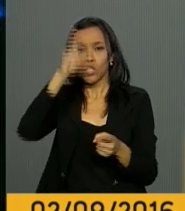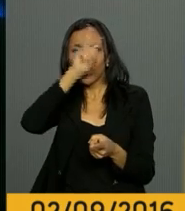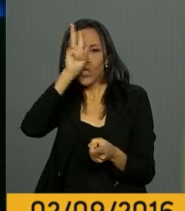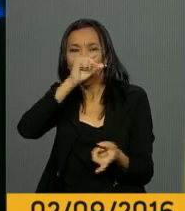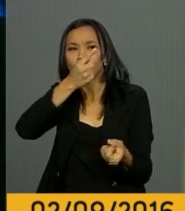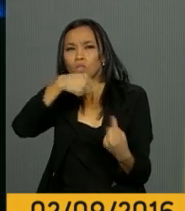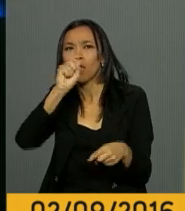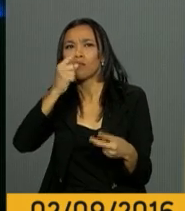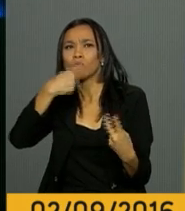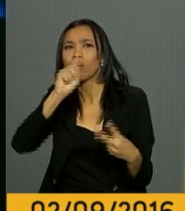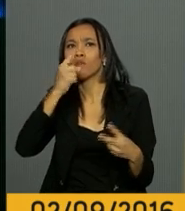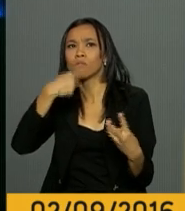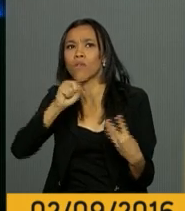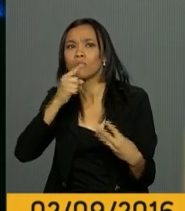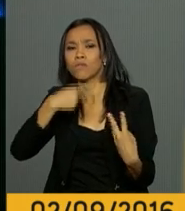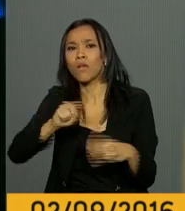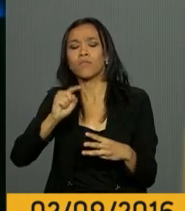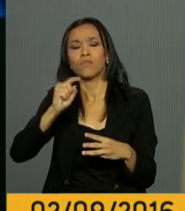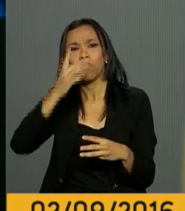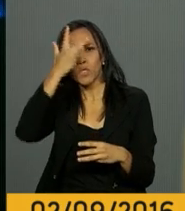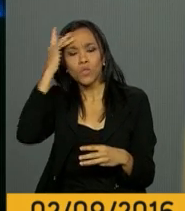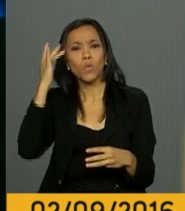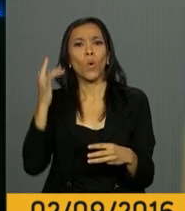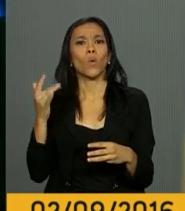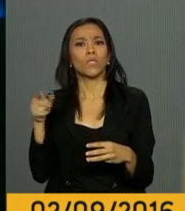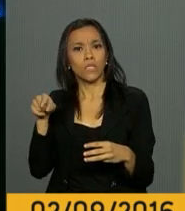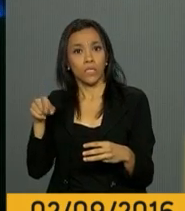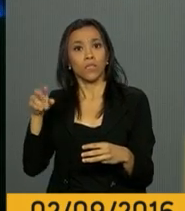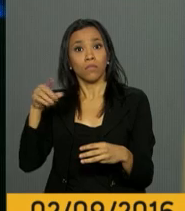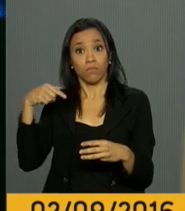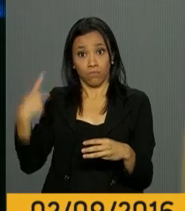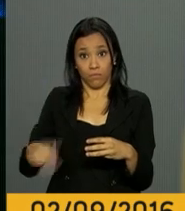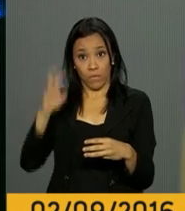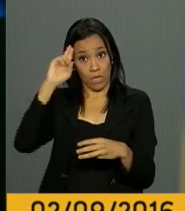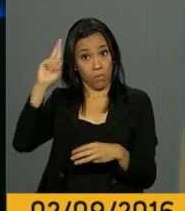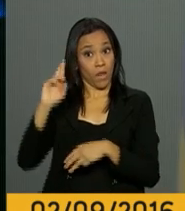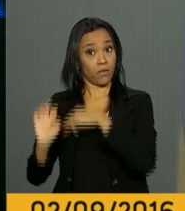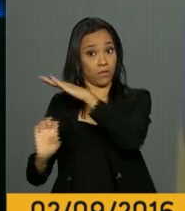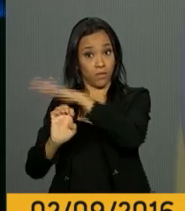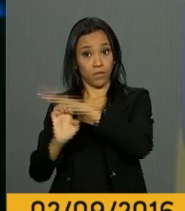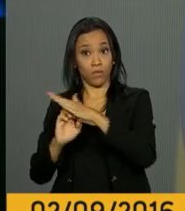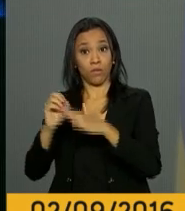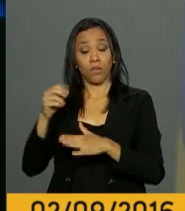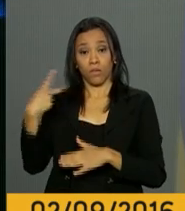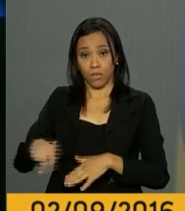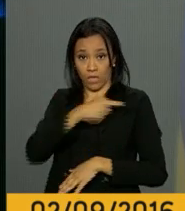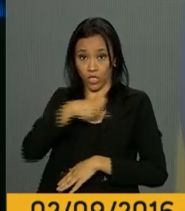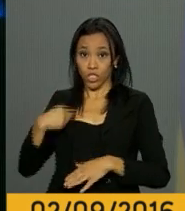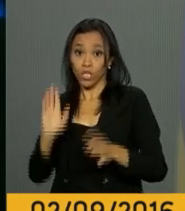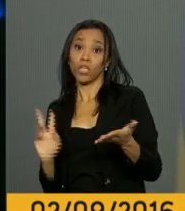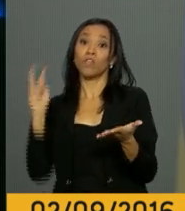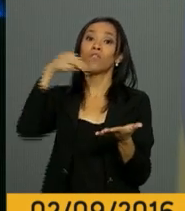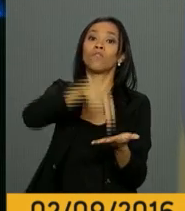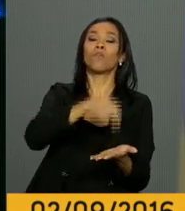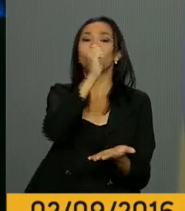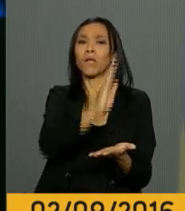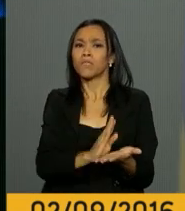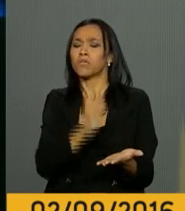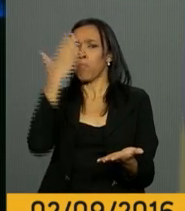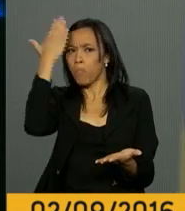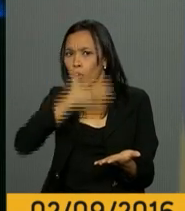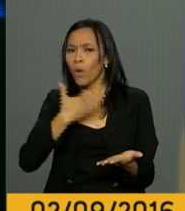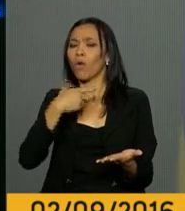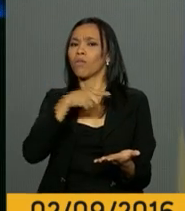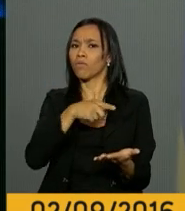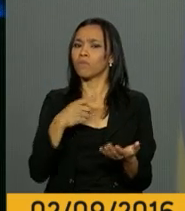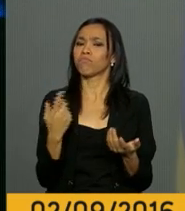que pudemos ouvir de investidores chineses no Brasil atestam o potencial da cooperação